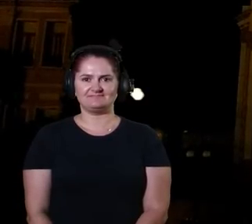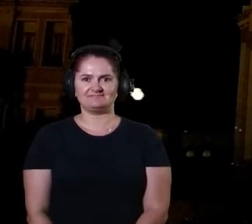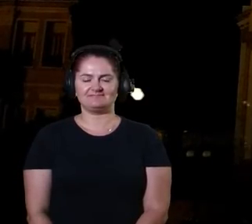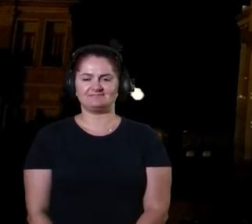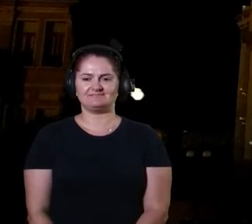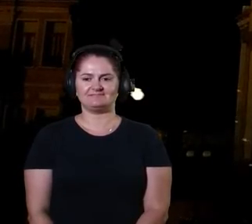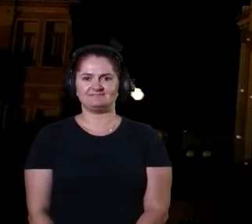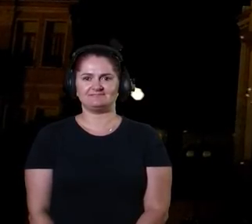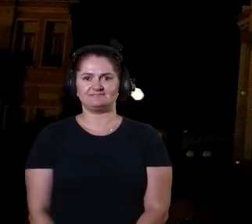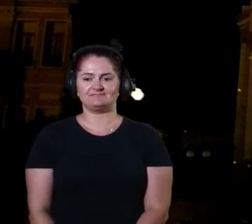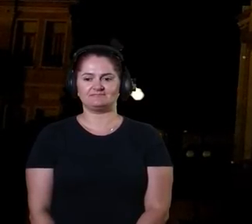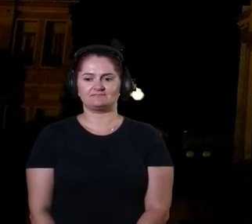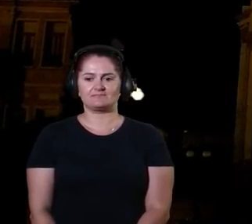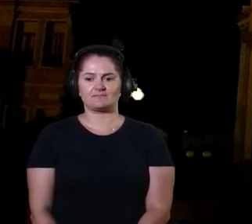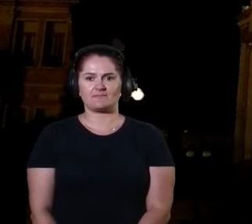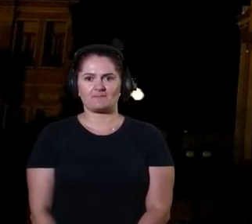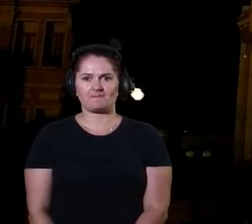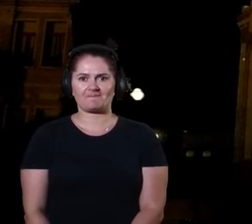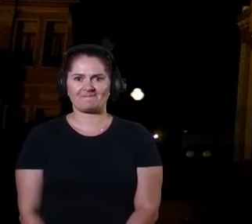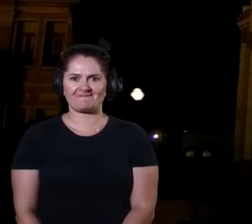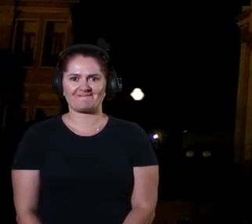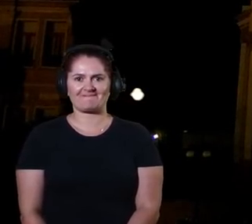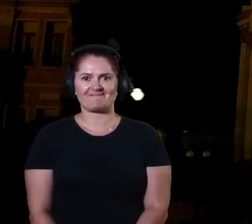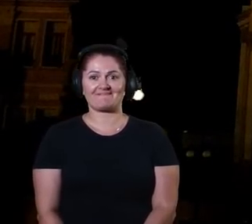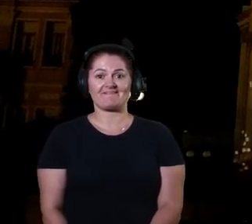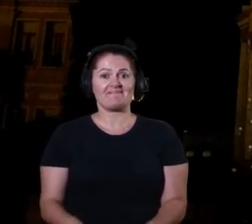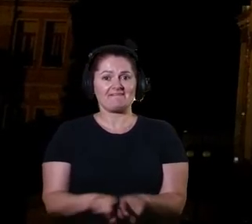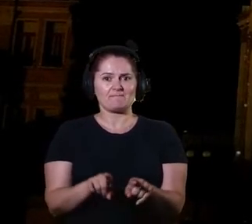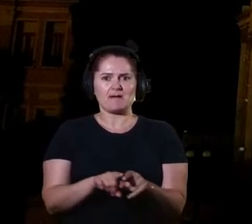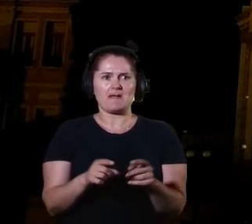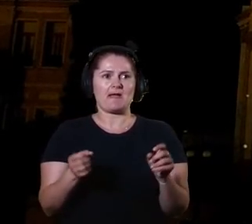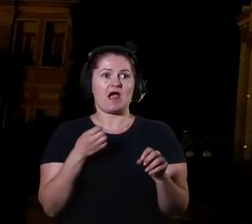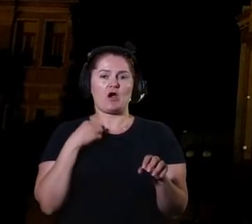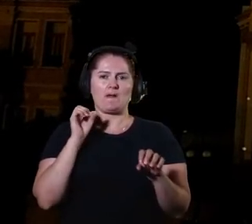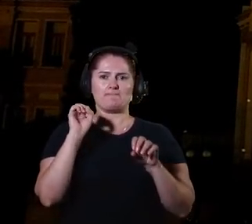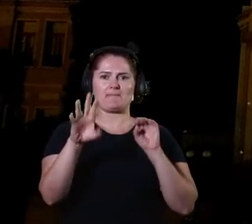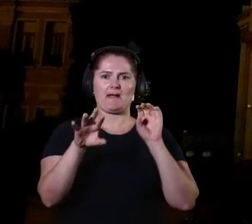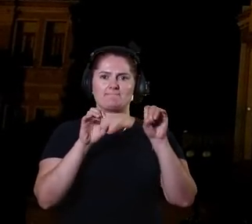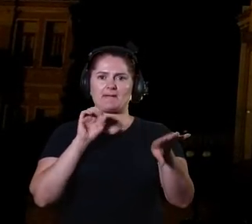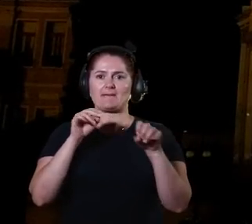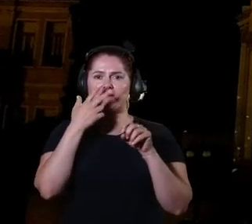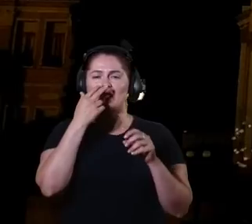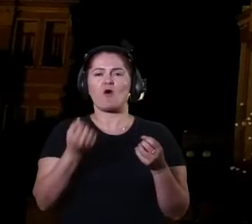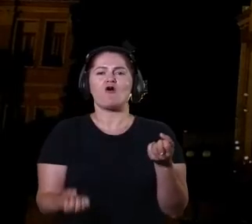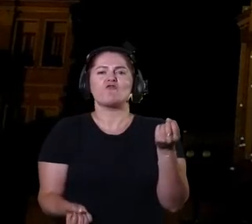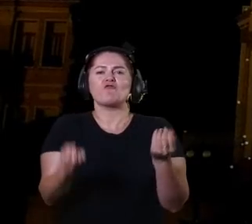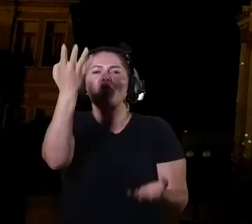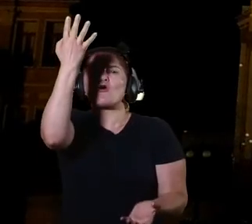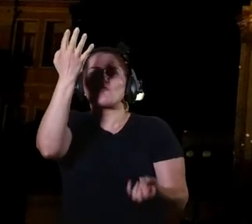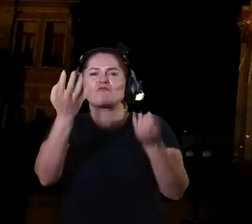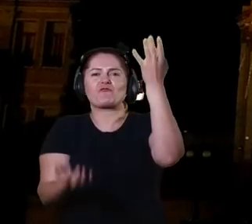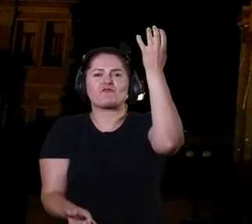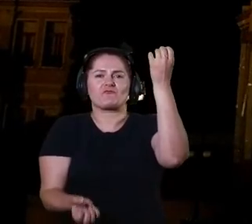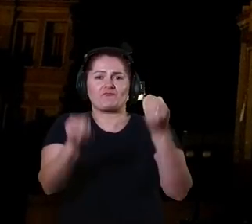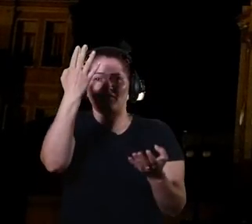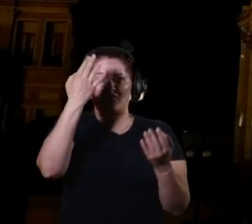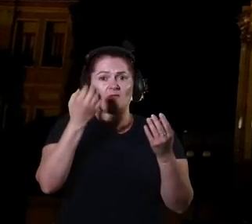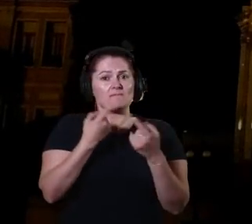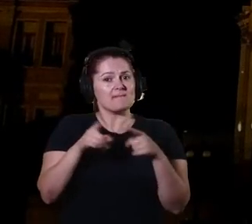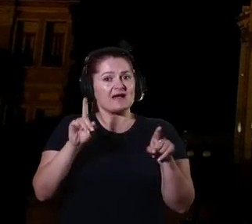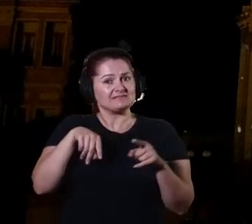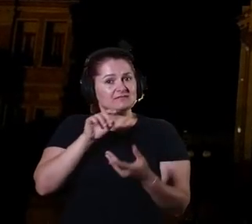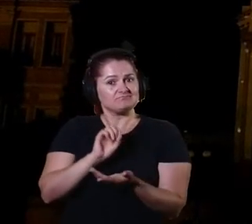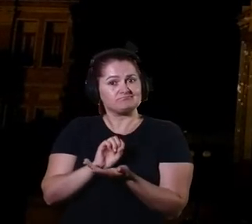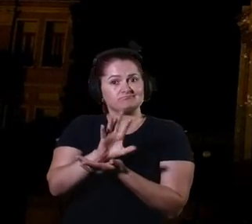E os fogos, né, são projetados também, mais uma vez, na Catedral Diocesana,